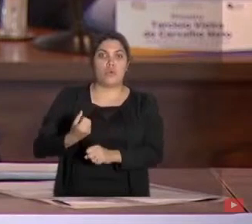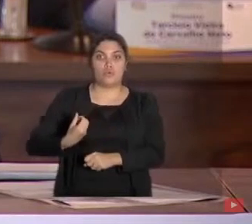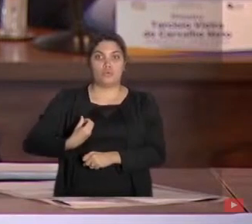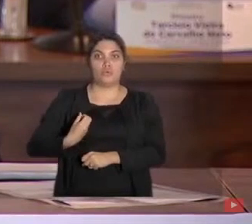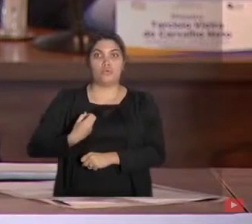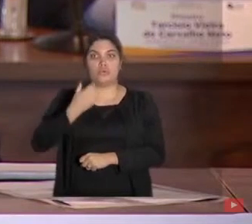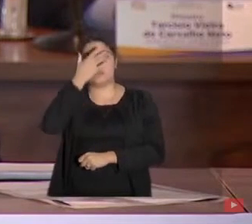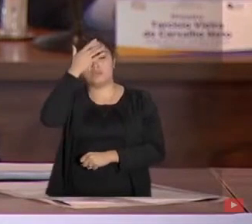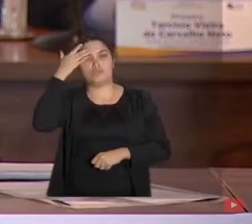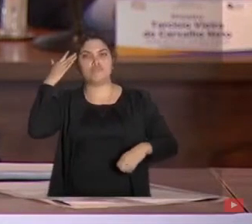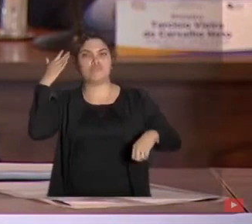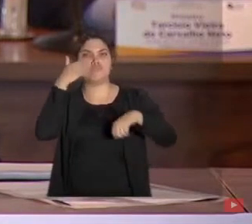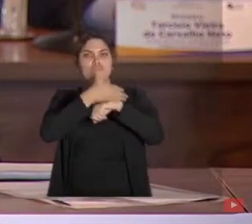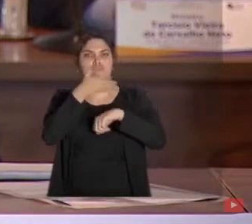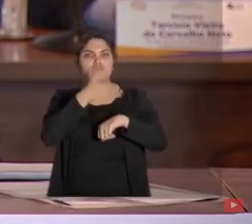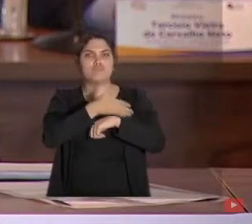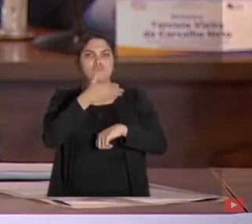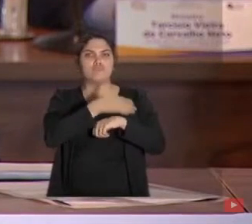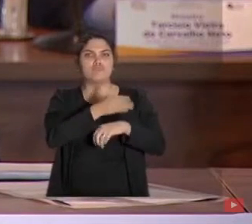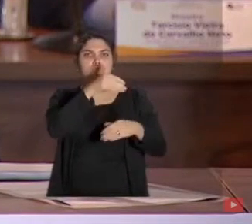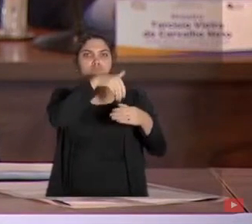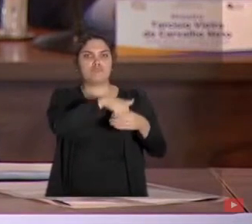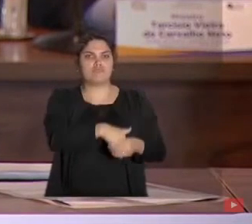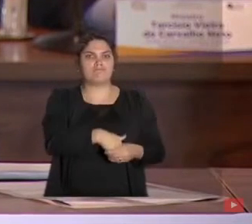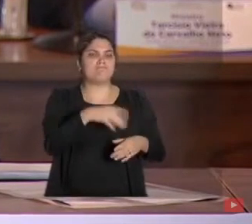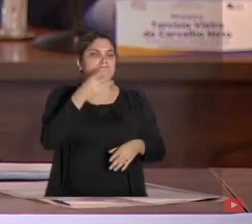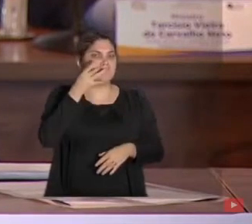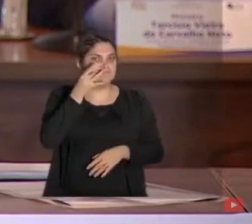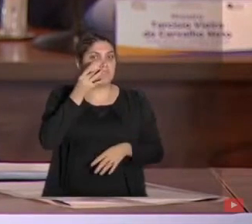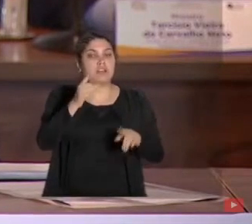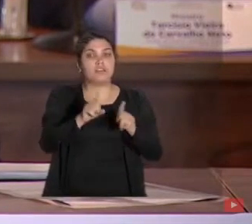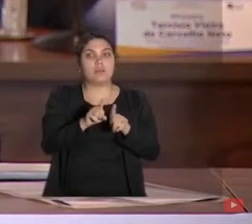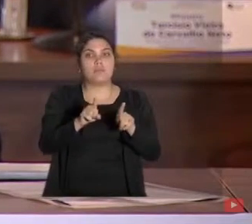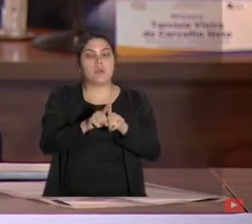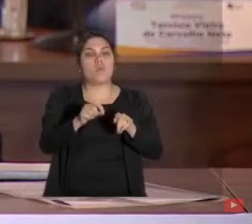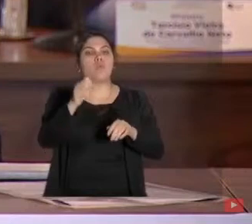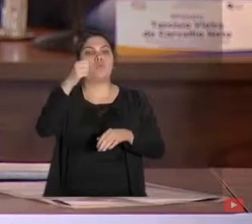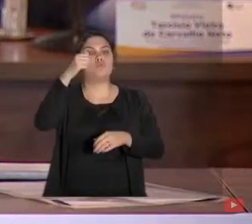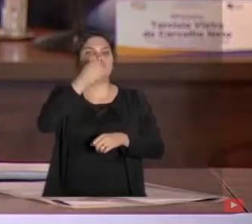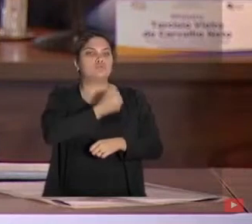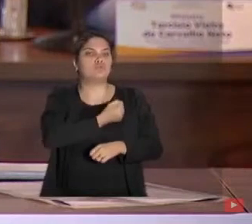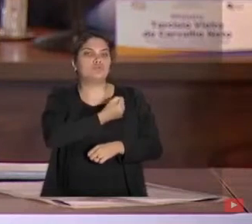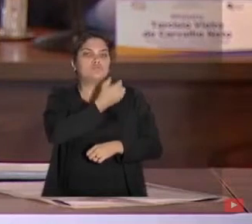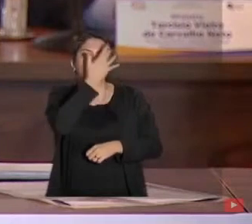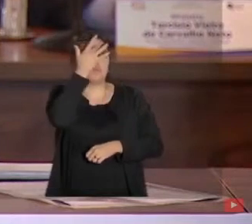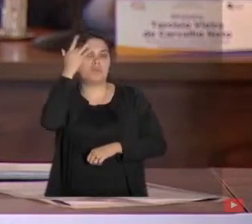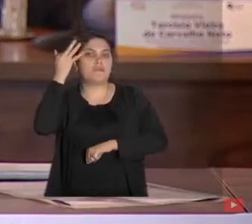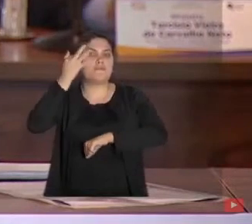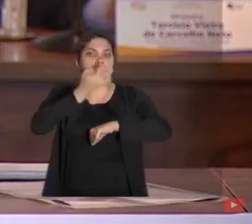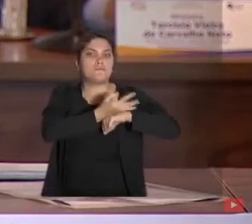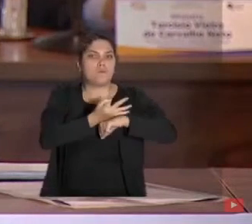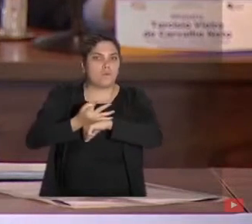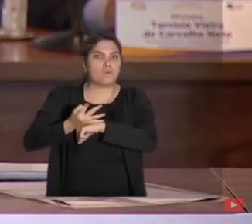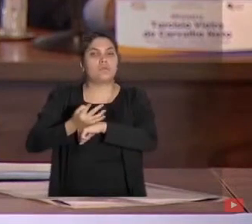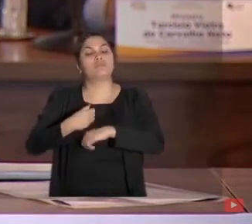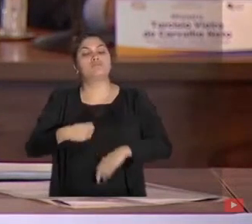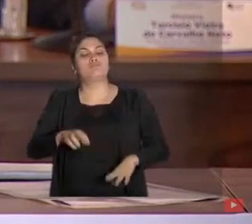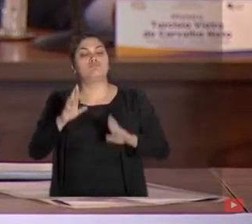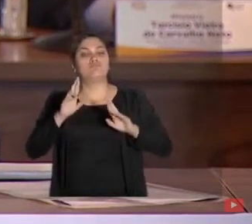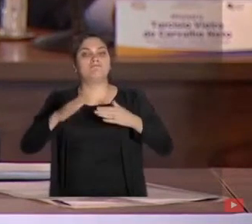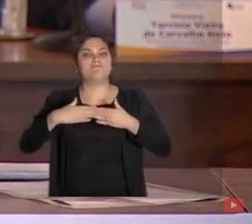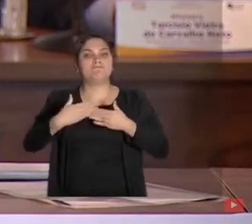de eleitores que compareceram e, consequentemente, o número de abstenções. Espero hoje, um pouco mais